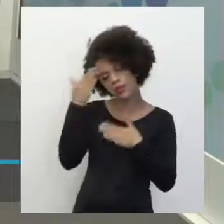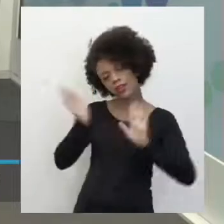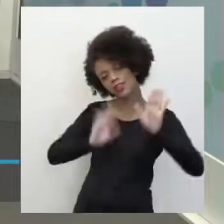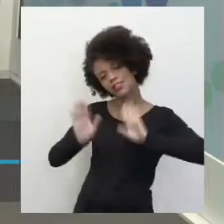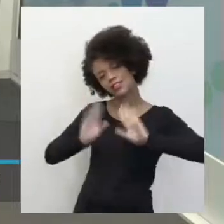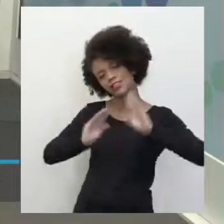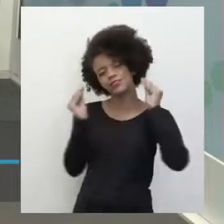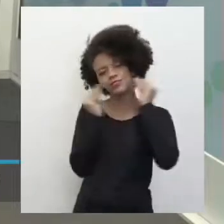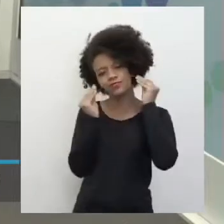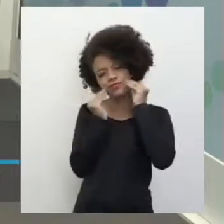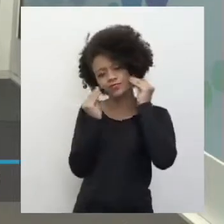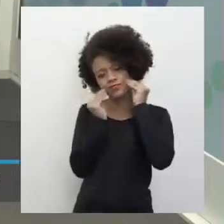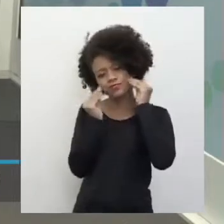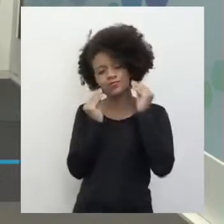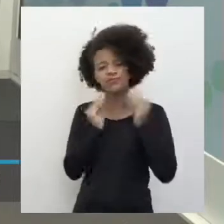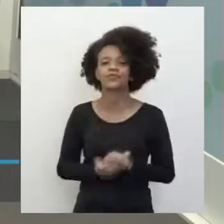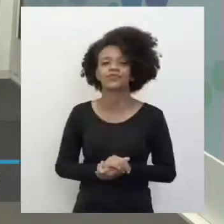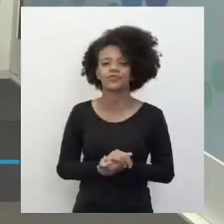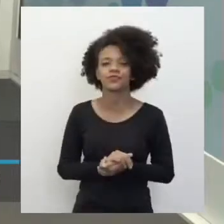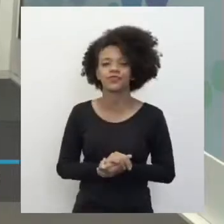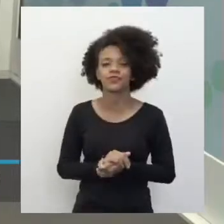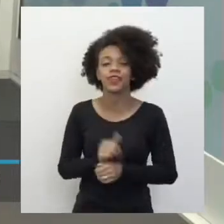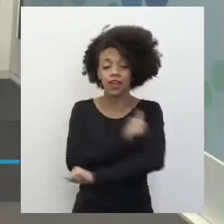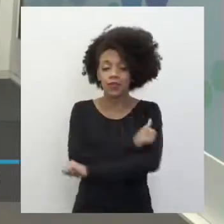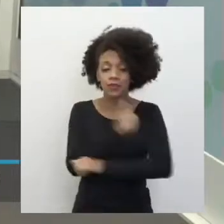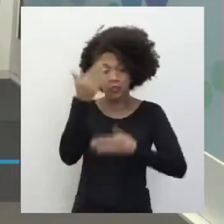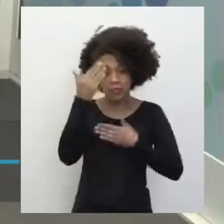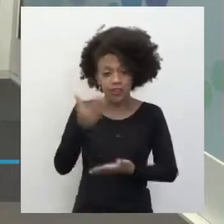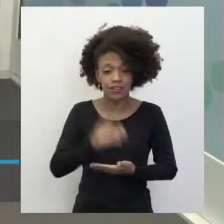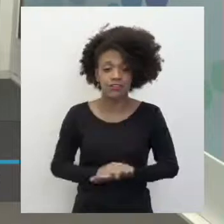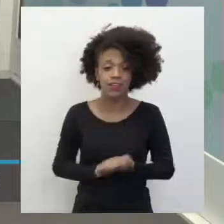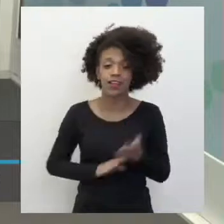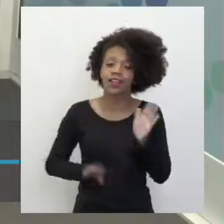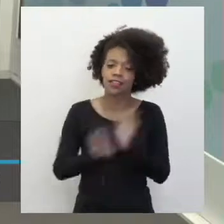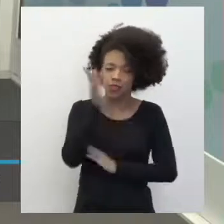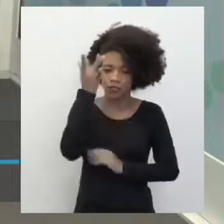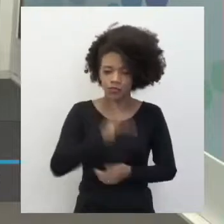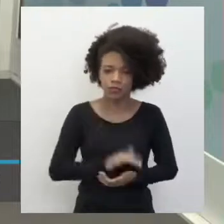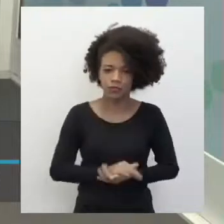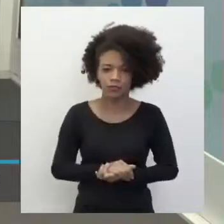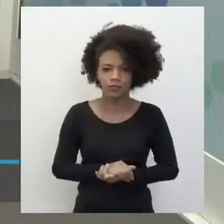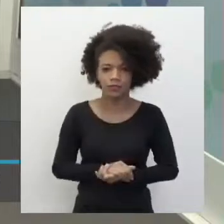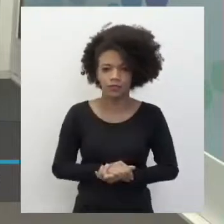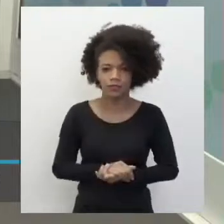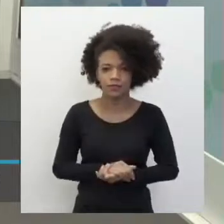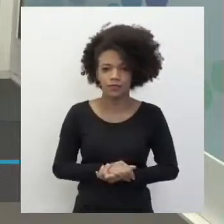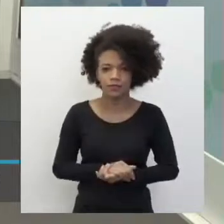Obrigada, gente. Obrigada, professores. Obrigada, alunos. Até amanhã. Até.